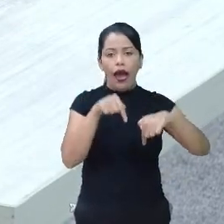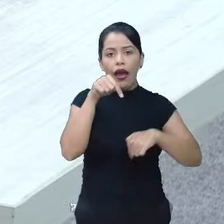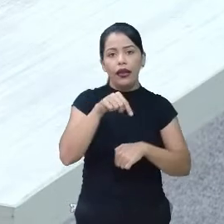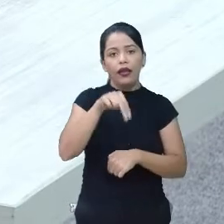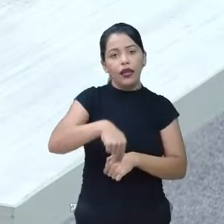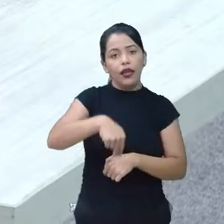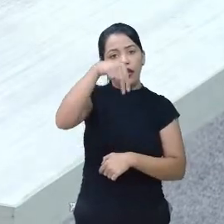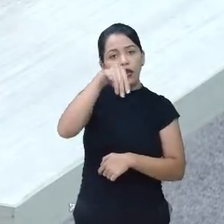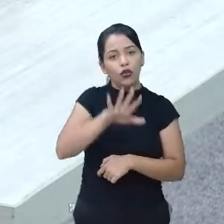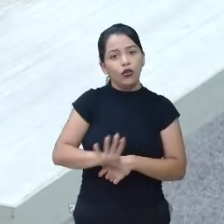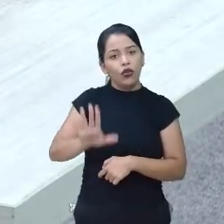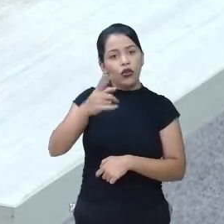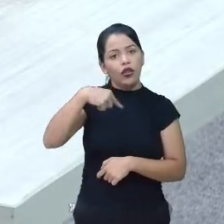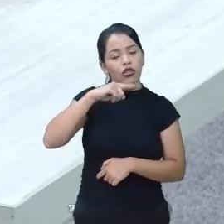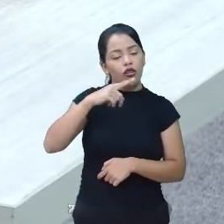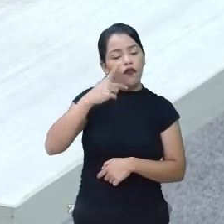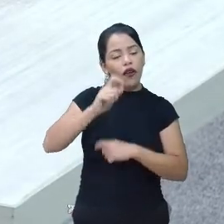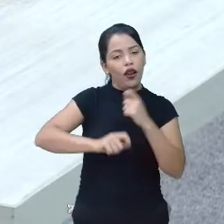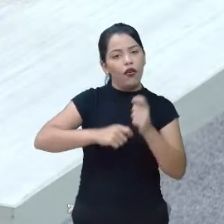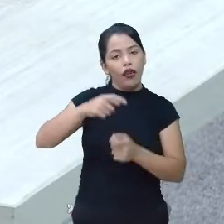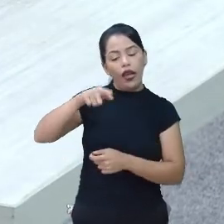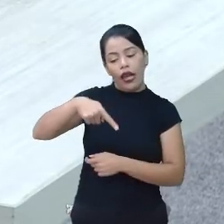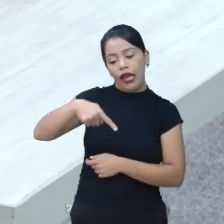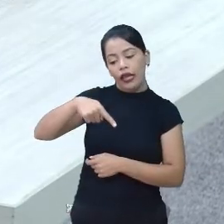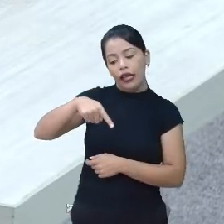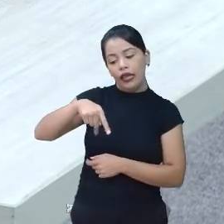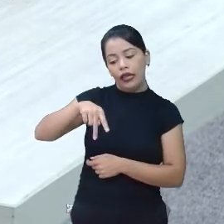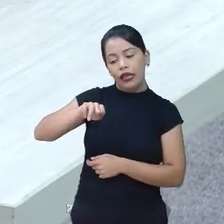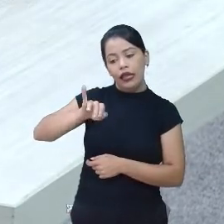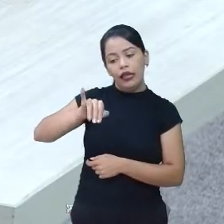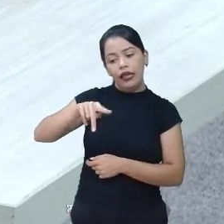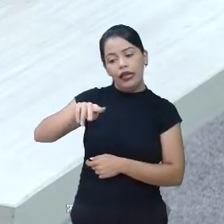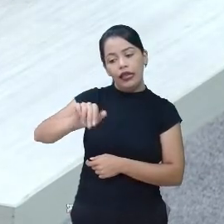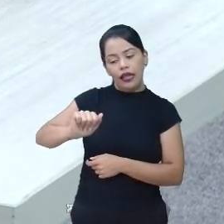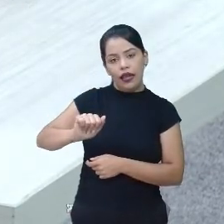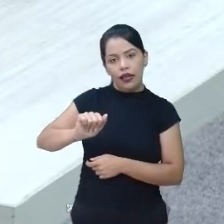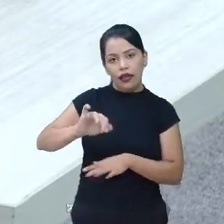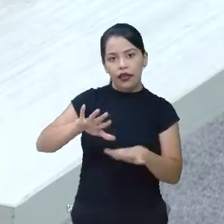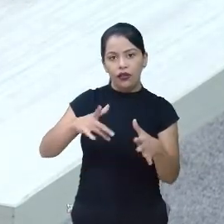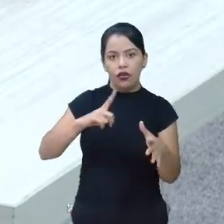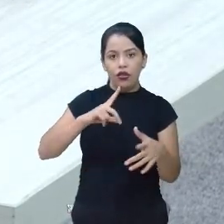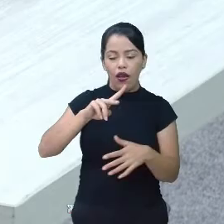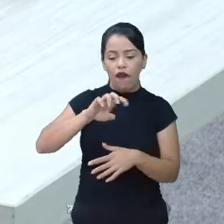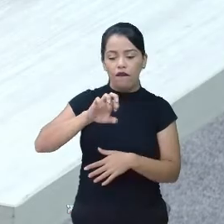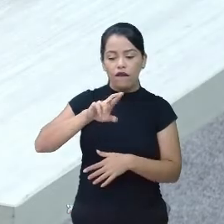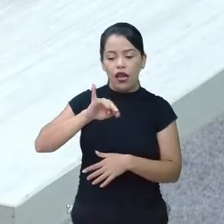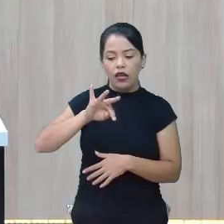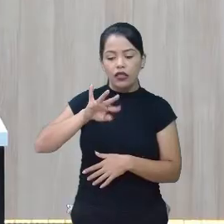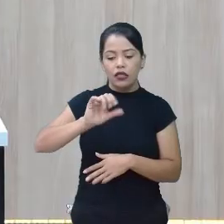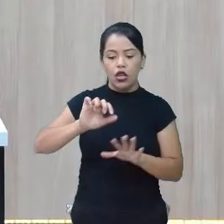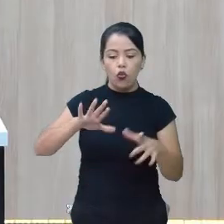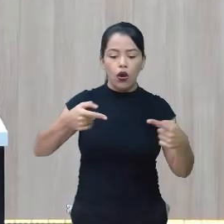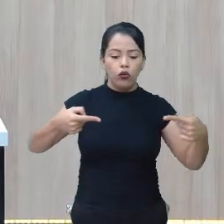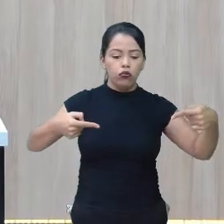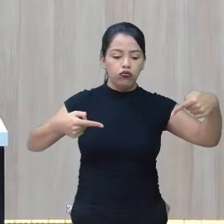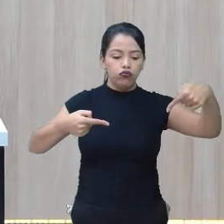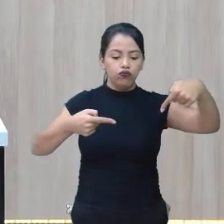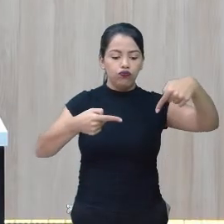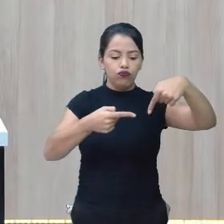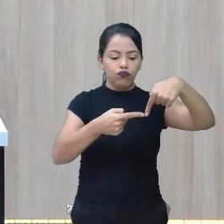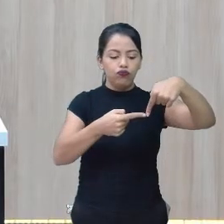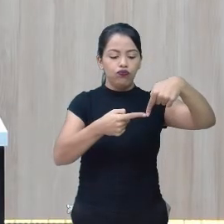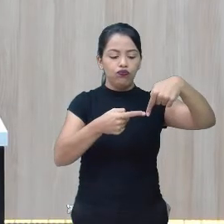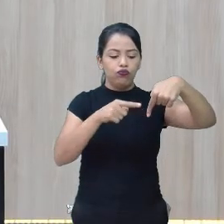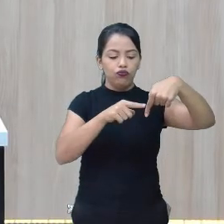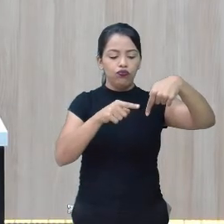5, 6, 7, 8 quinas, tá? Então, a gente tem 8 pontinhas aí para fora desse sólido, tá legal?